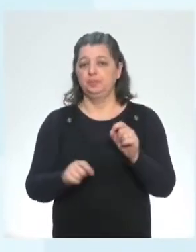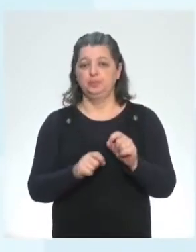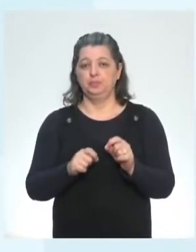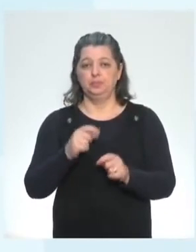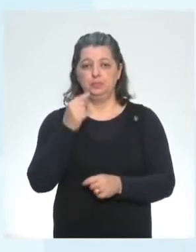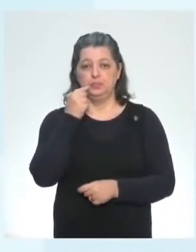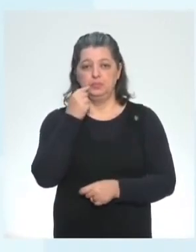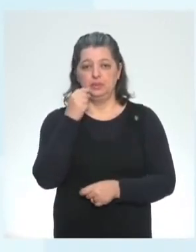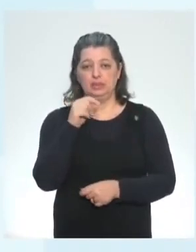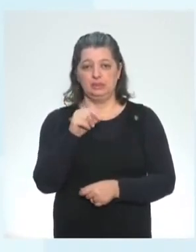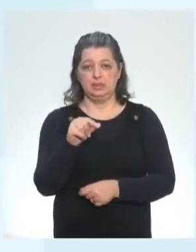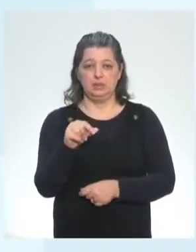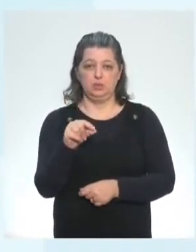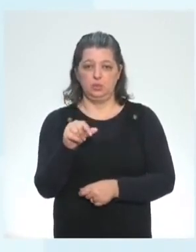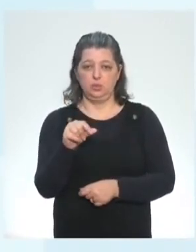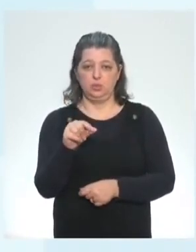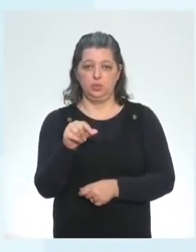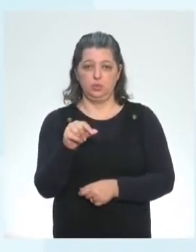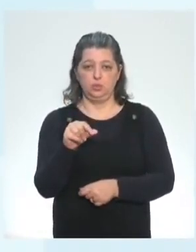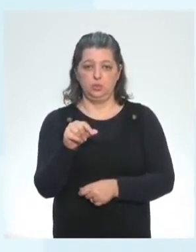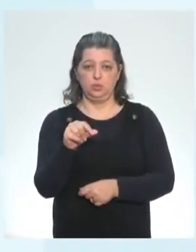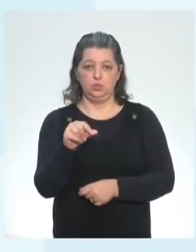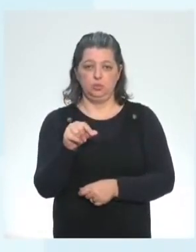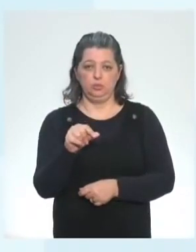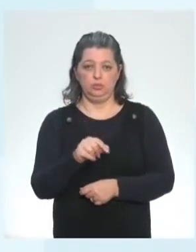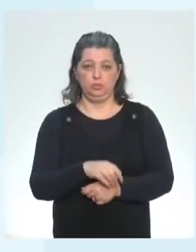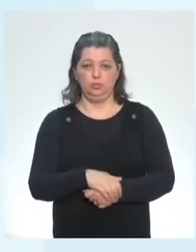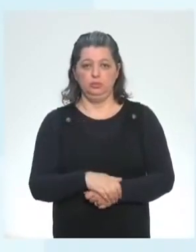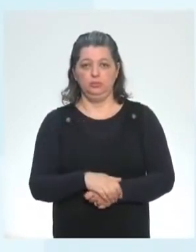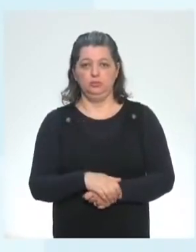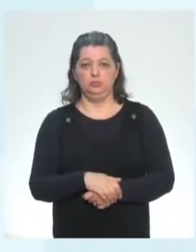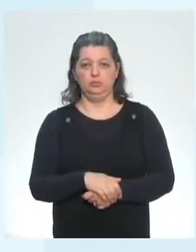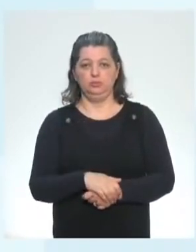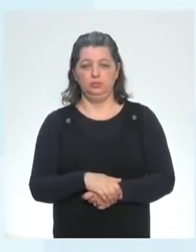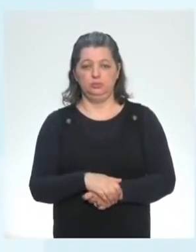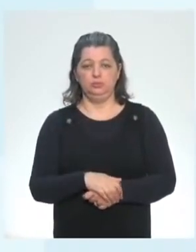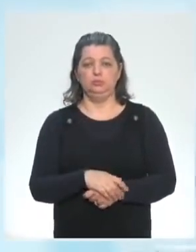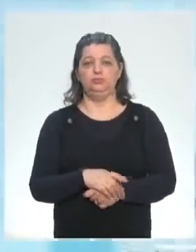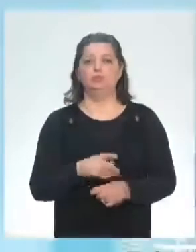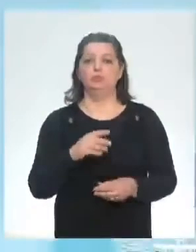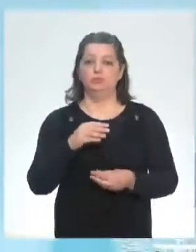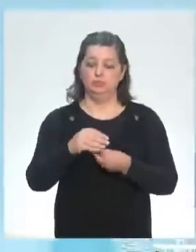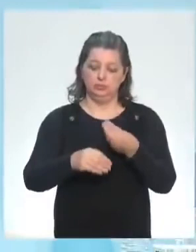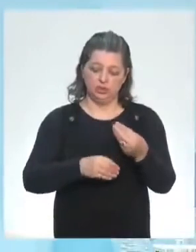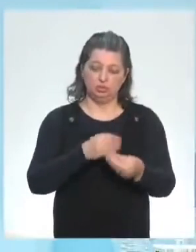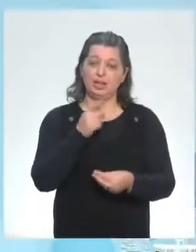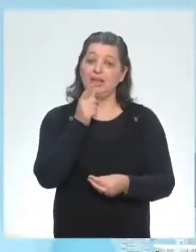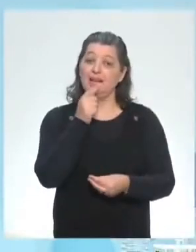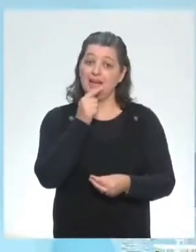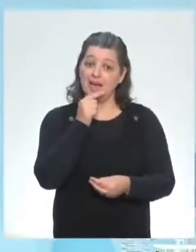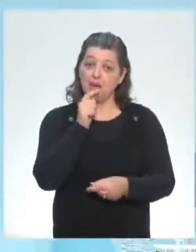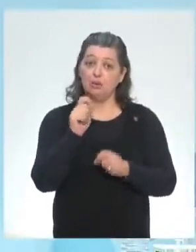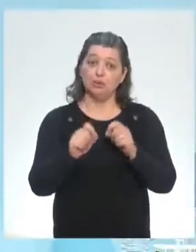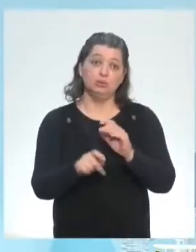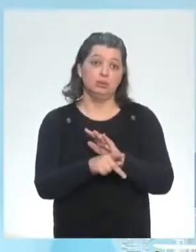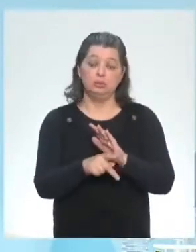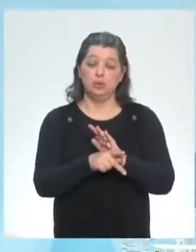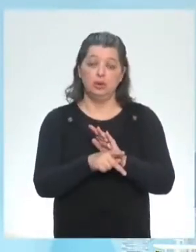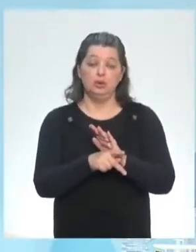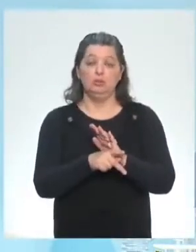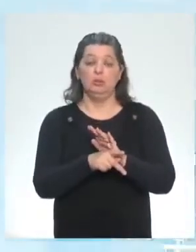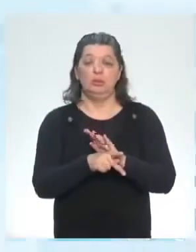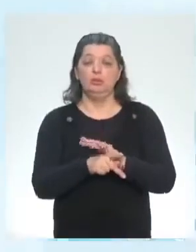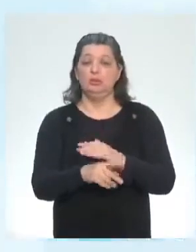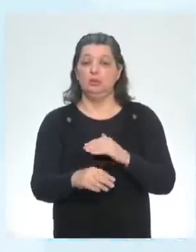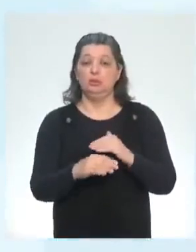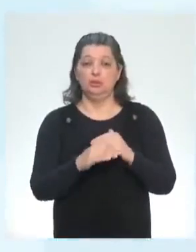sal. Eu ia escrever fraco. Mais a água. Então, eu tenho uma reação de neutralização. Então,